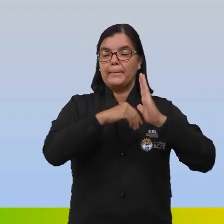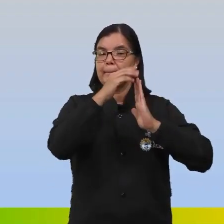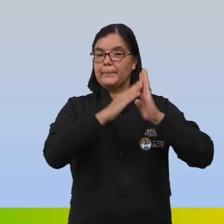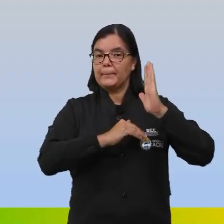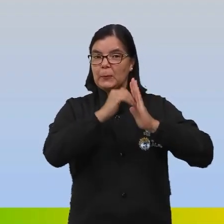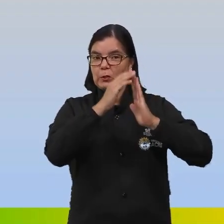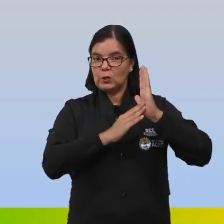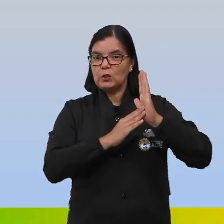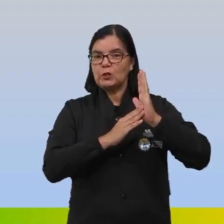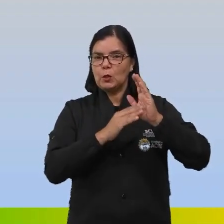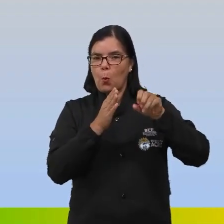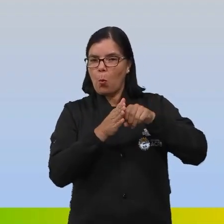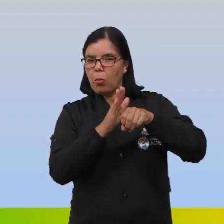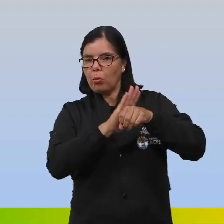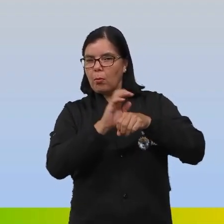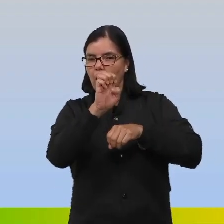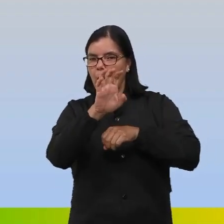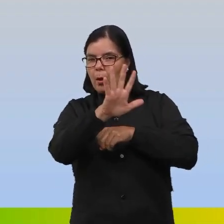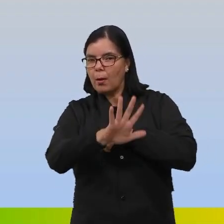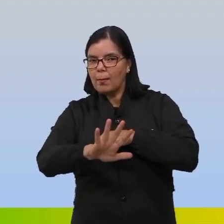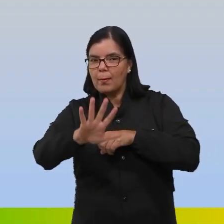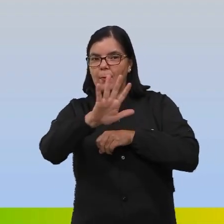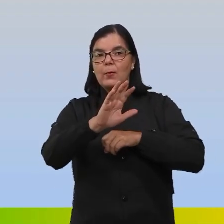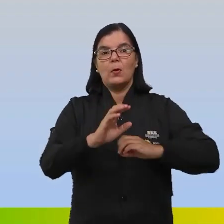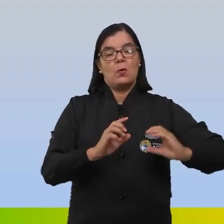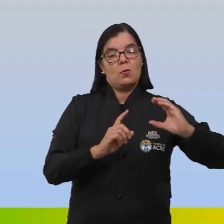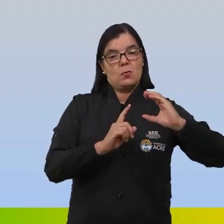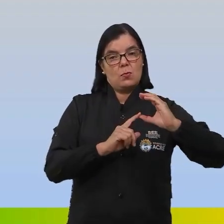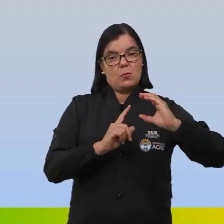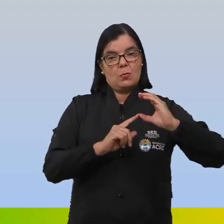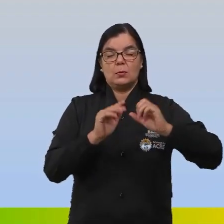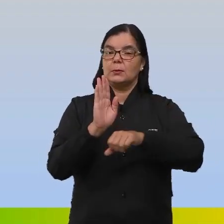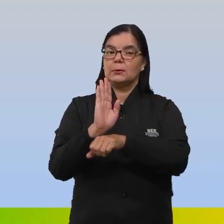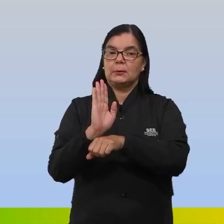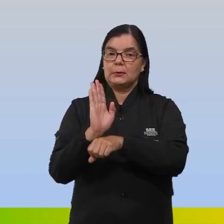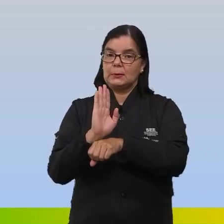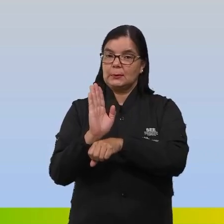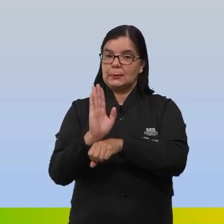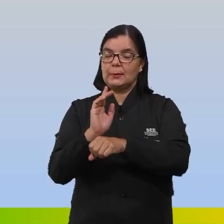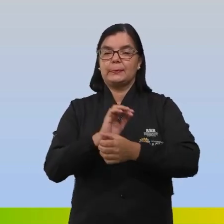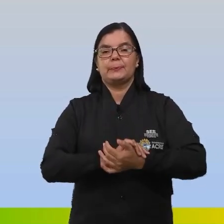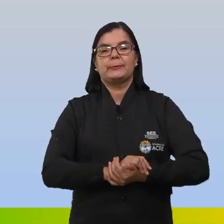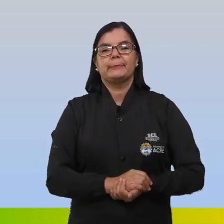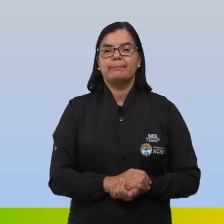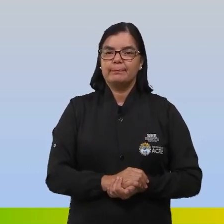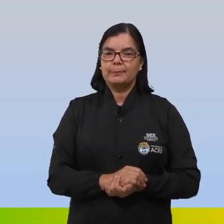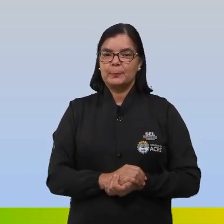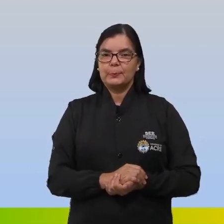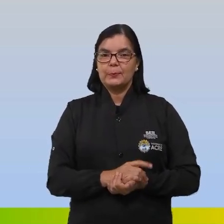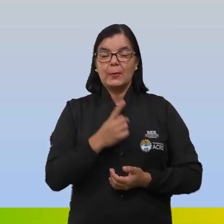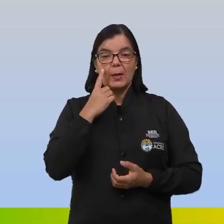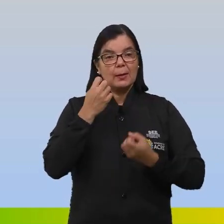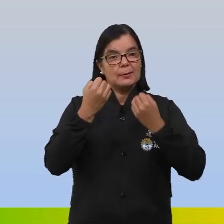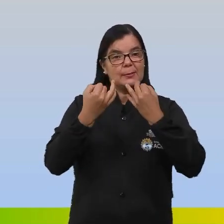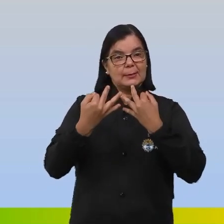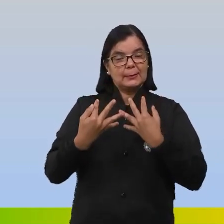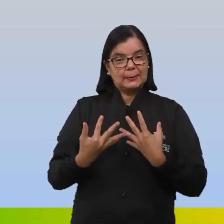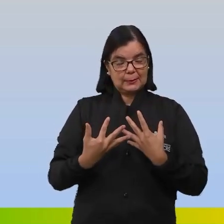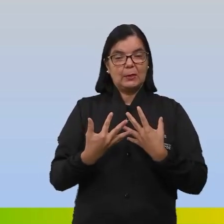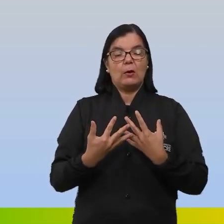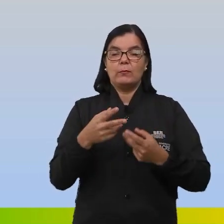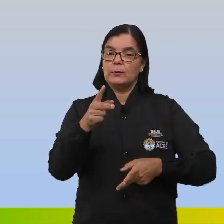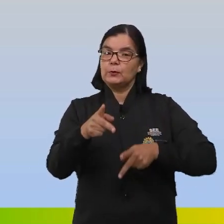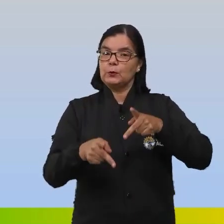pinturas rupestres europeias. Ou letra D, cinema. Então, nós falamos aqui que